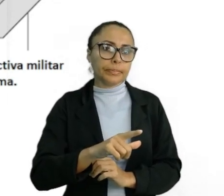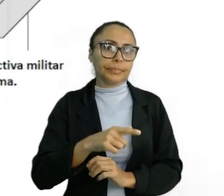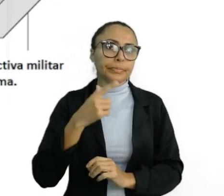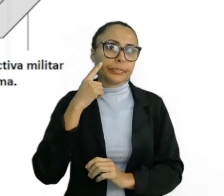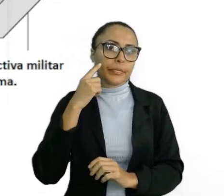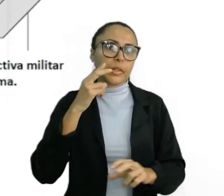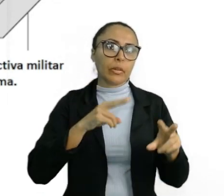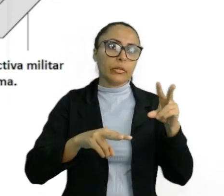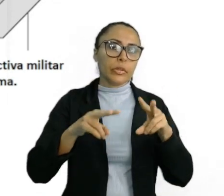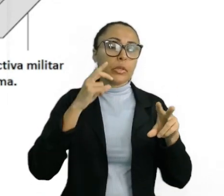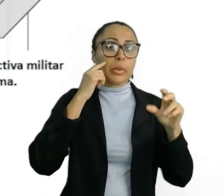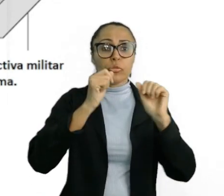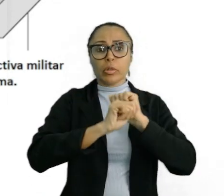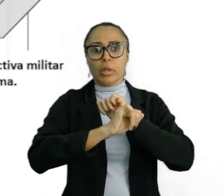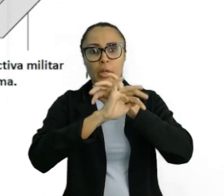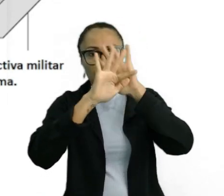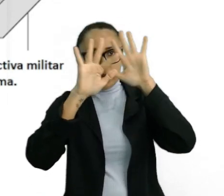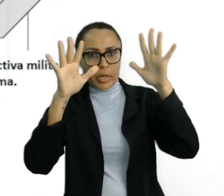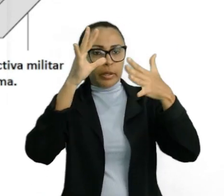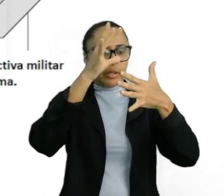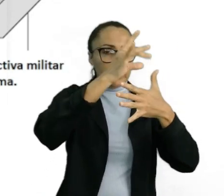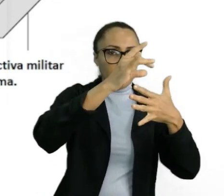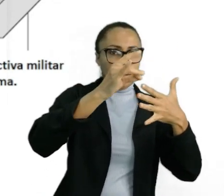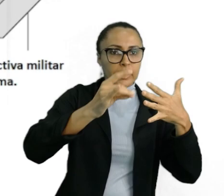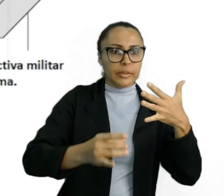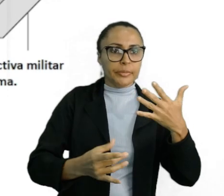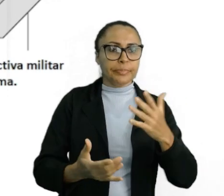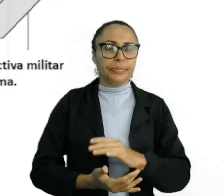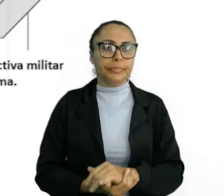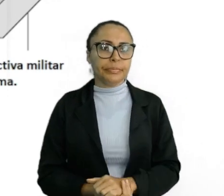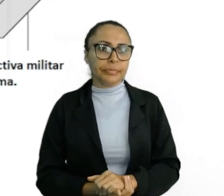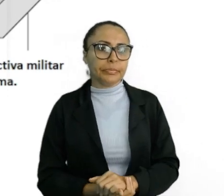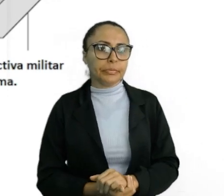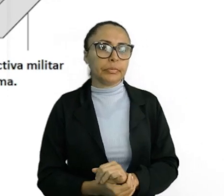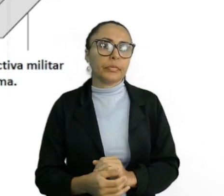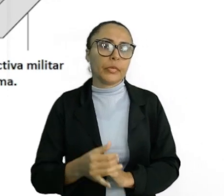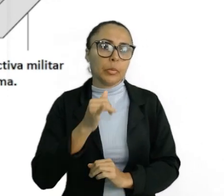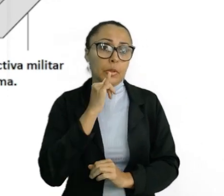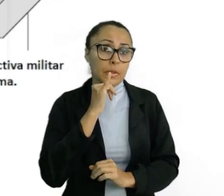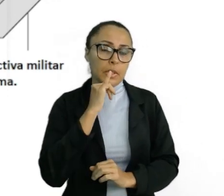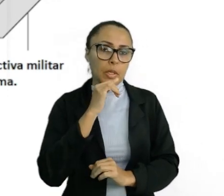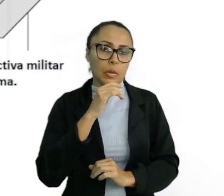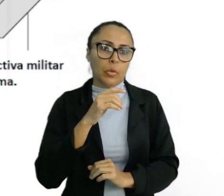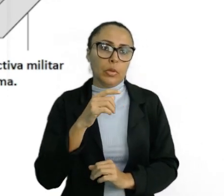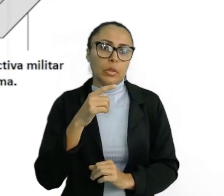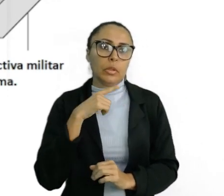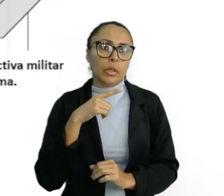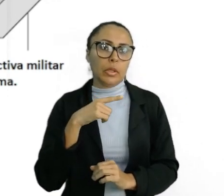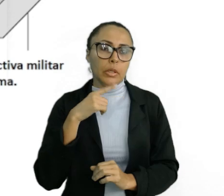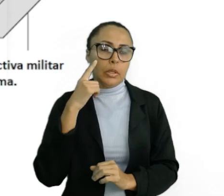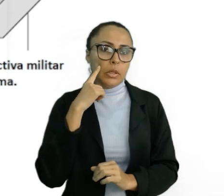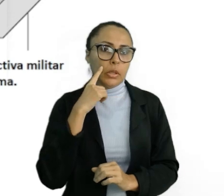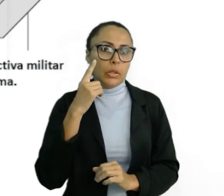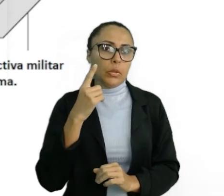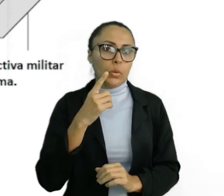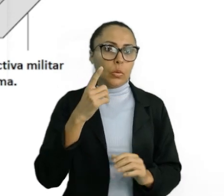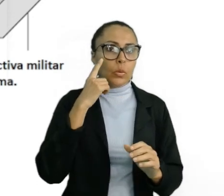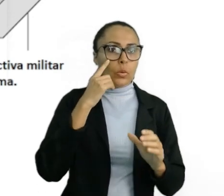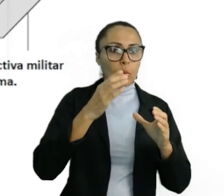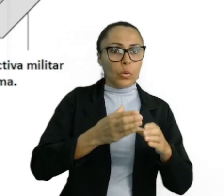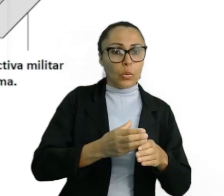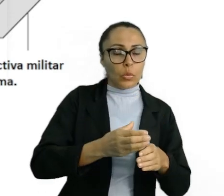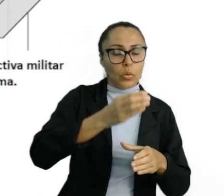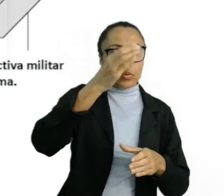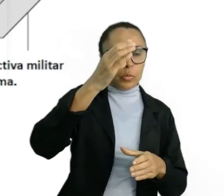visão mais clara e detalhada da peça. Por exemplo, ali a gente tem as projeções de um cubo, né, formado a partir